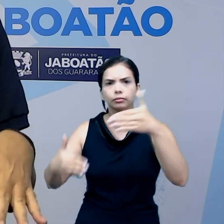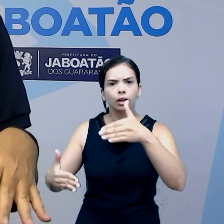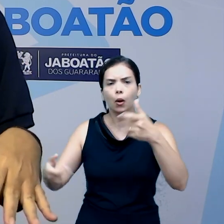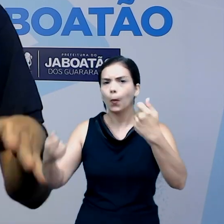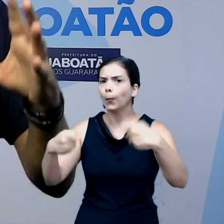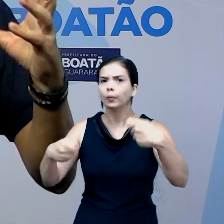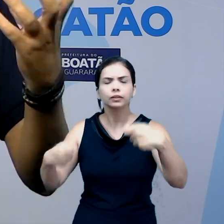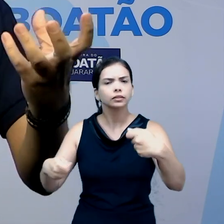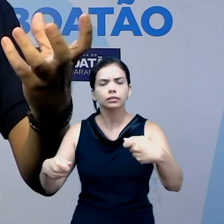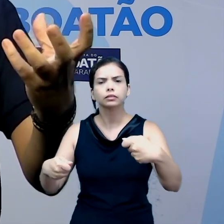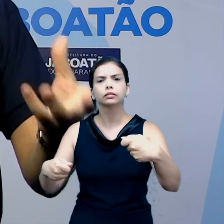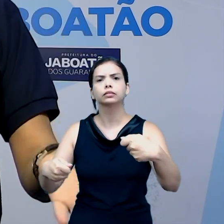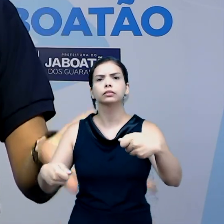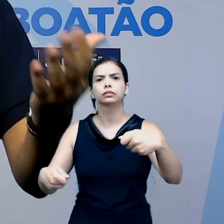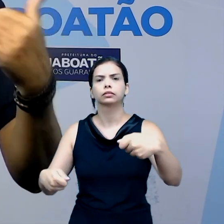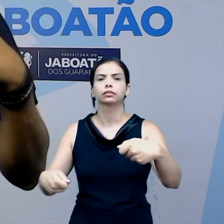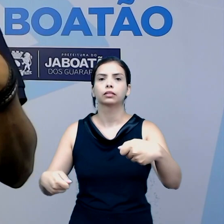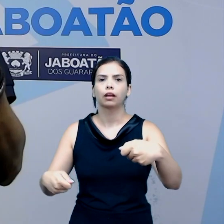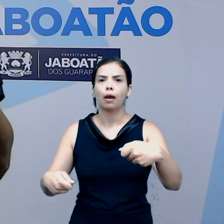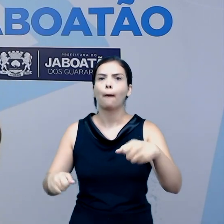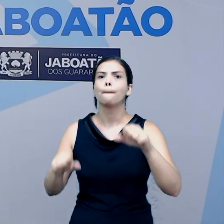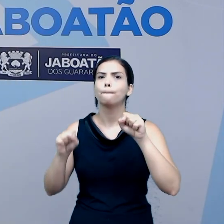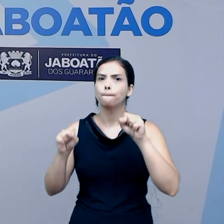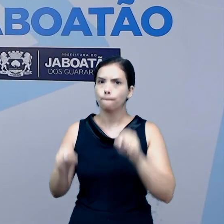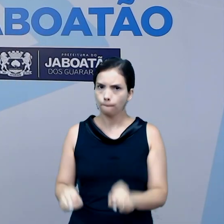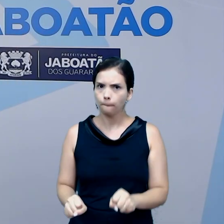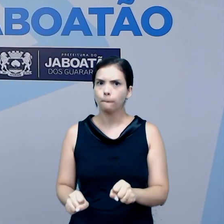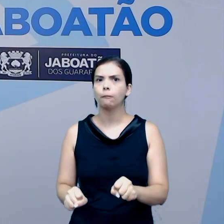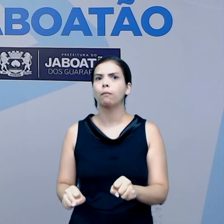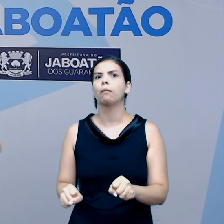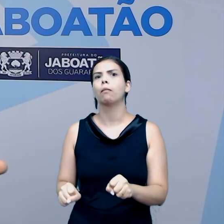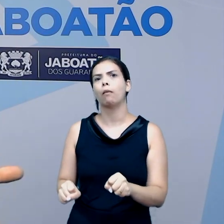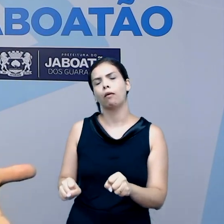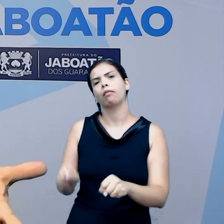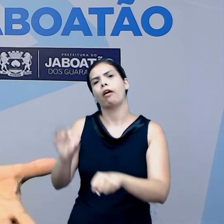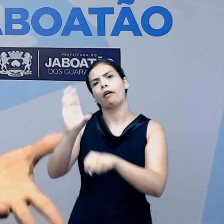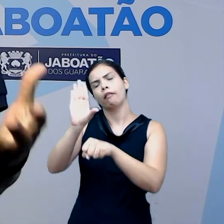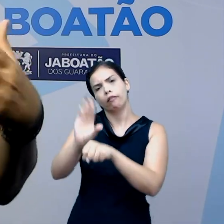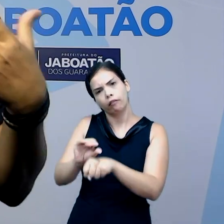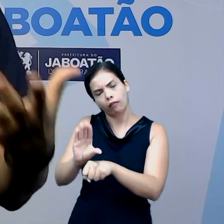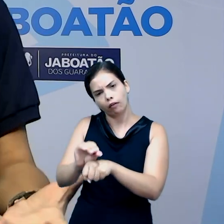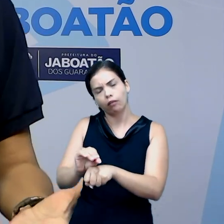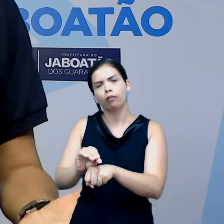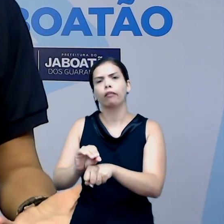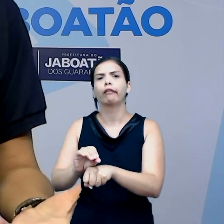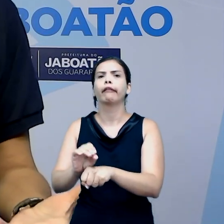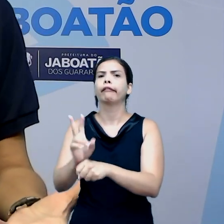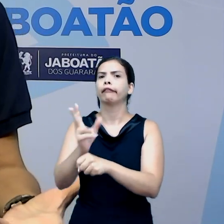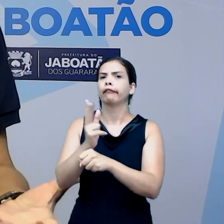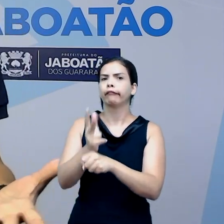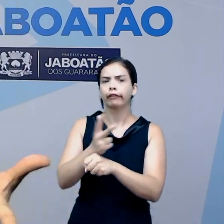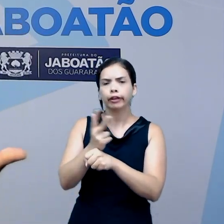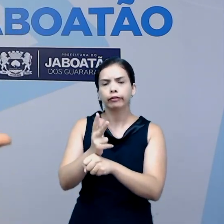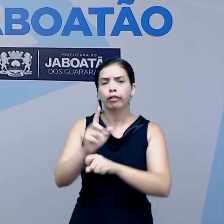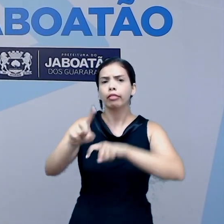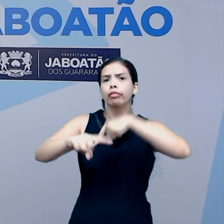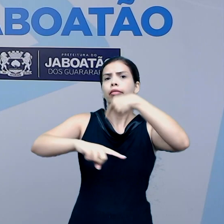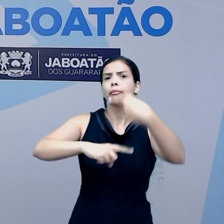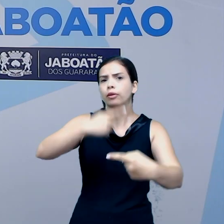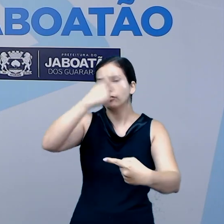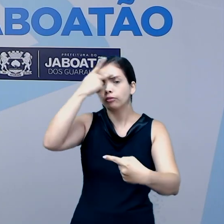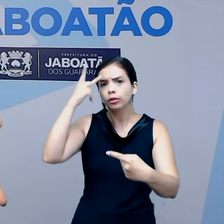que aí vai ser registrada para depois seja exibida que é o caso da foto é formas do vídeo o